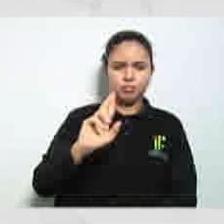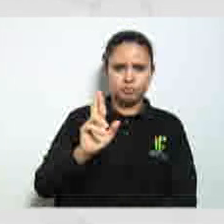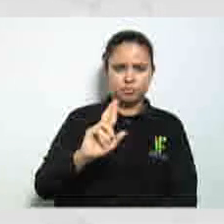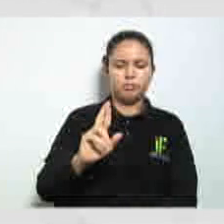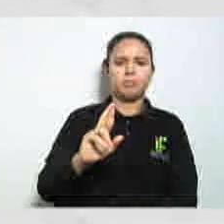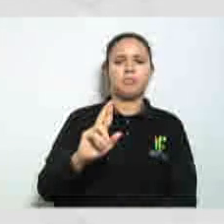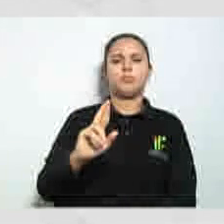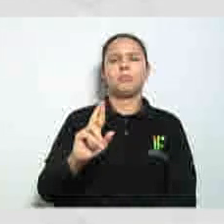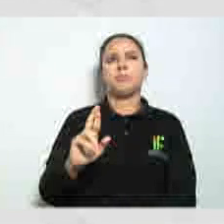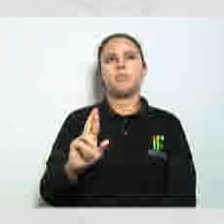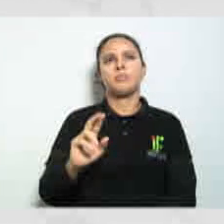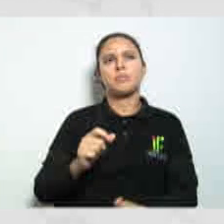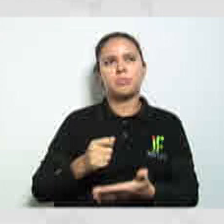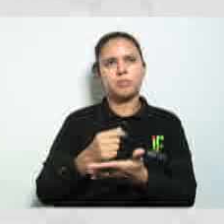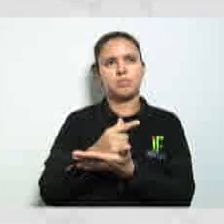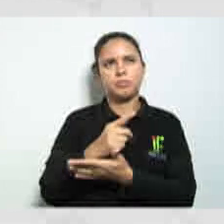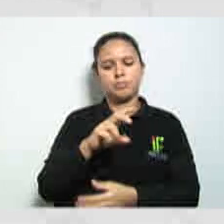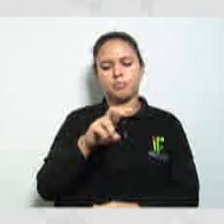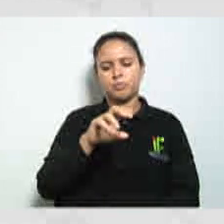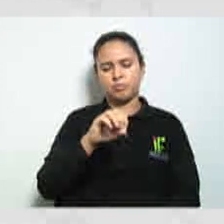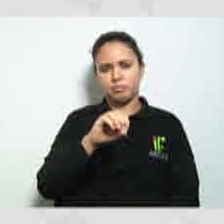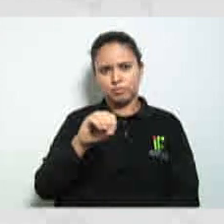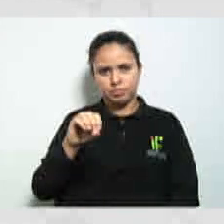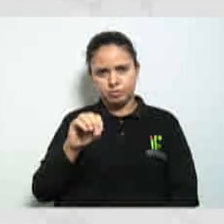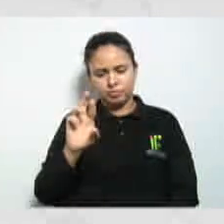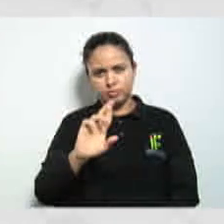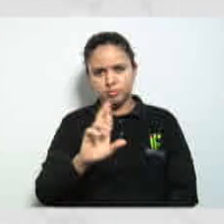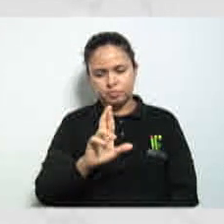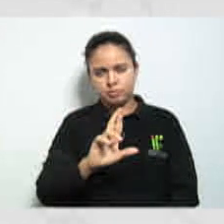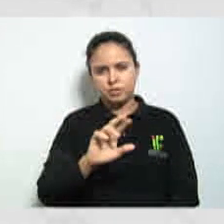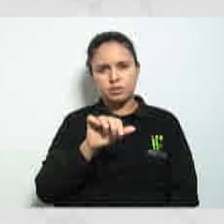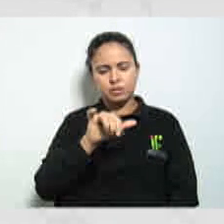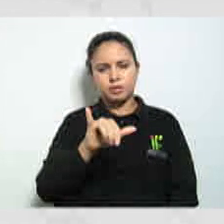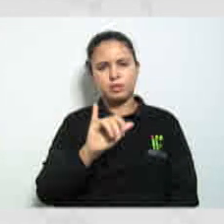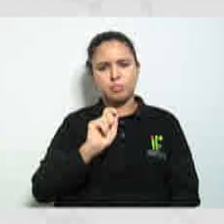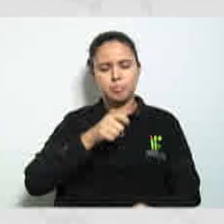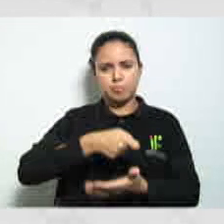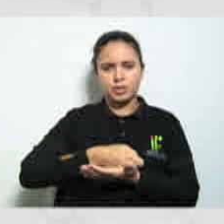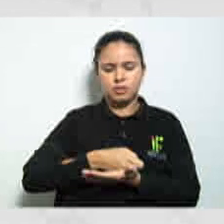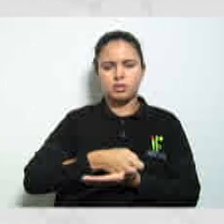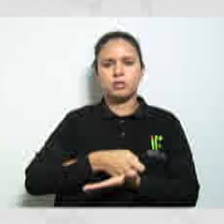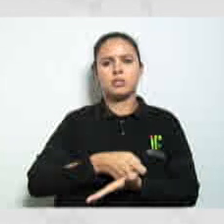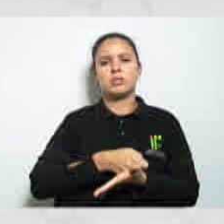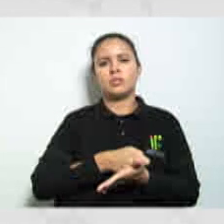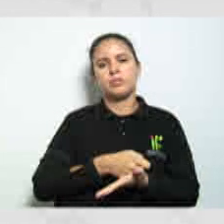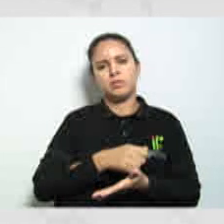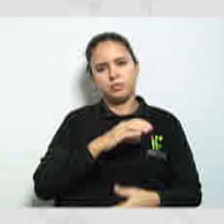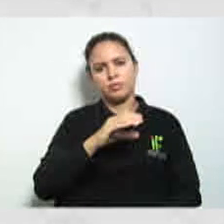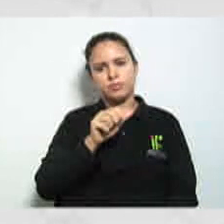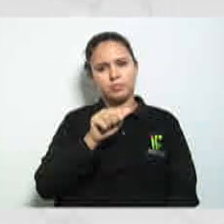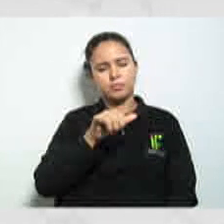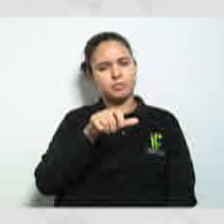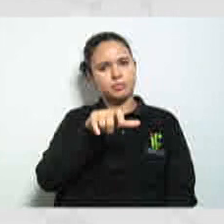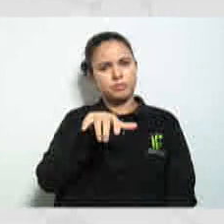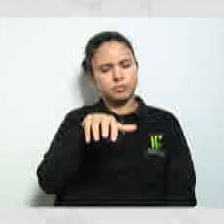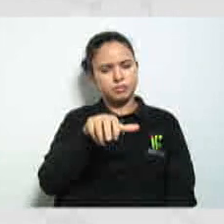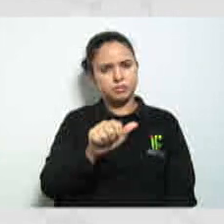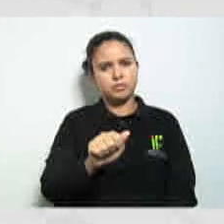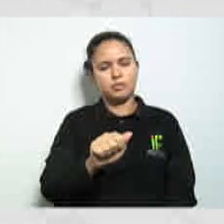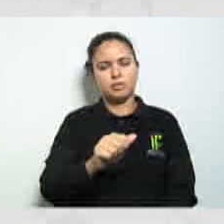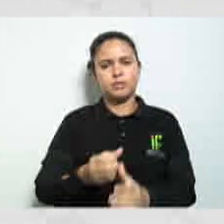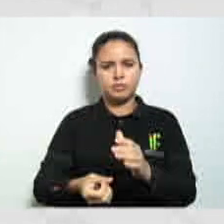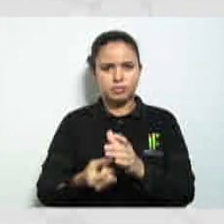comprei R$500 de polpa de fruta, se eu não paguei do caixa, né, como disse aqui,